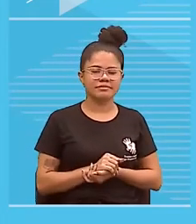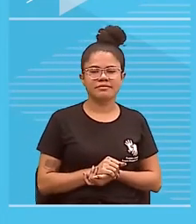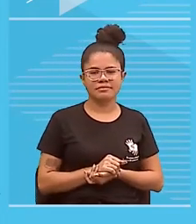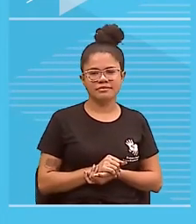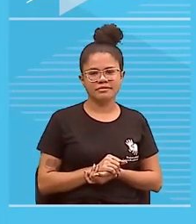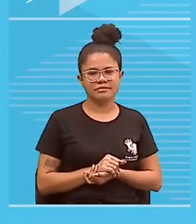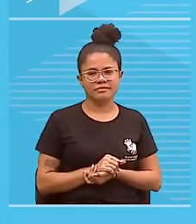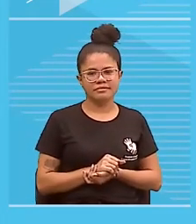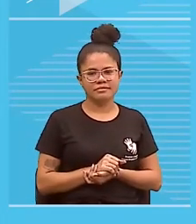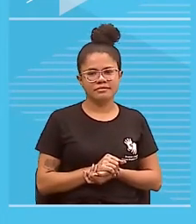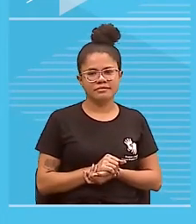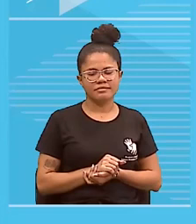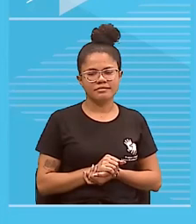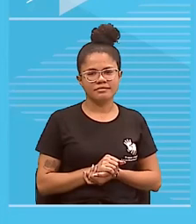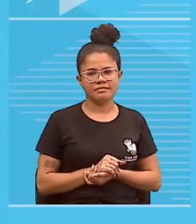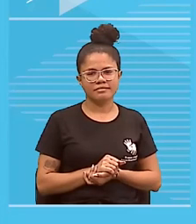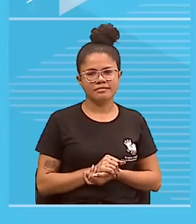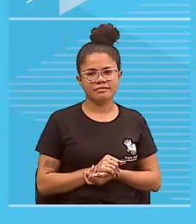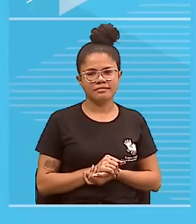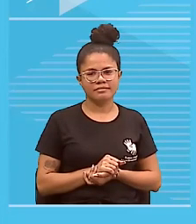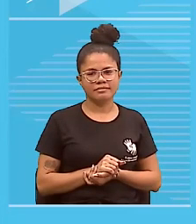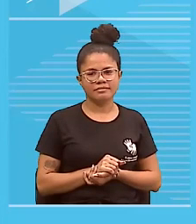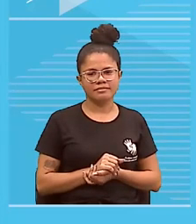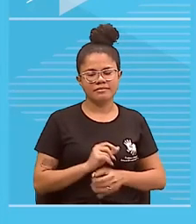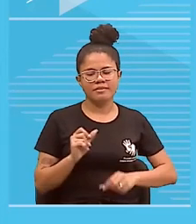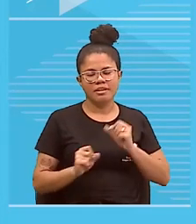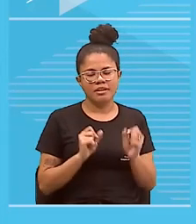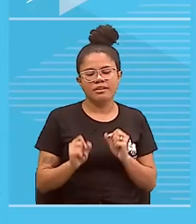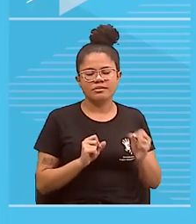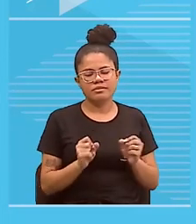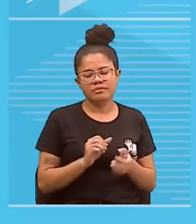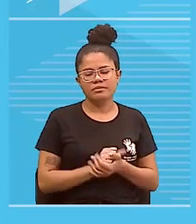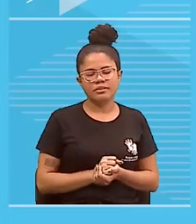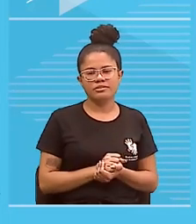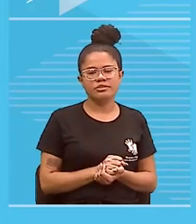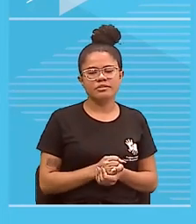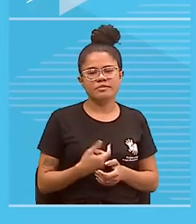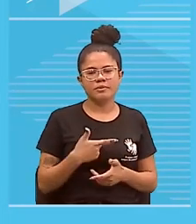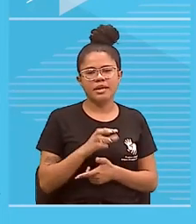aulas de Bill para só fala né ainda é esse conceito heróis que que tu acha